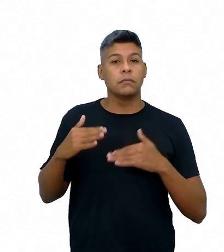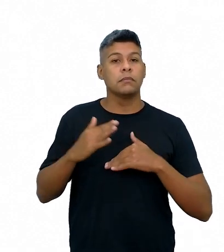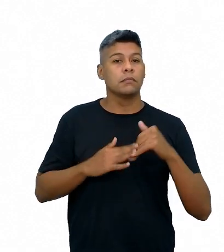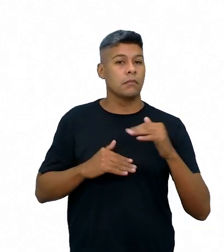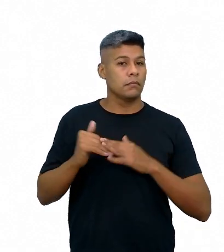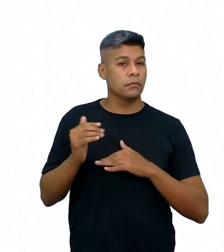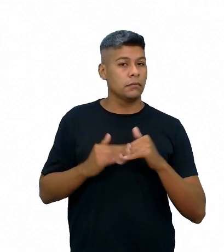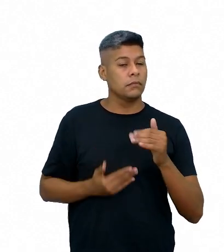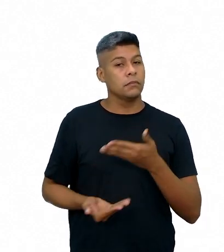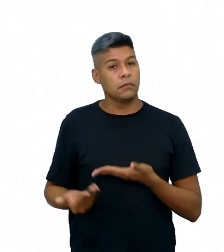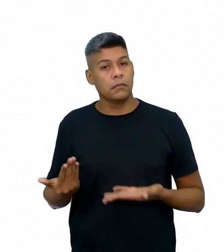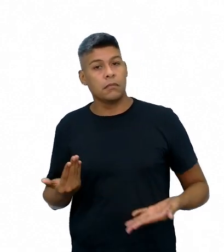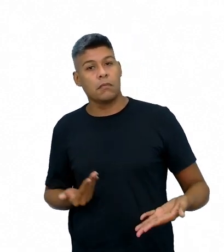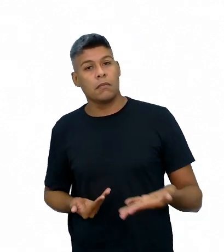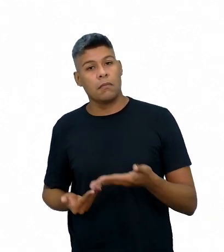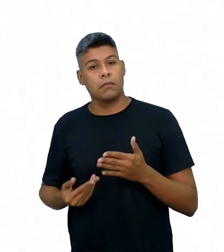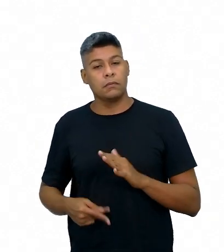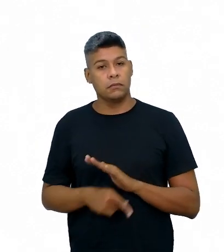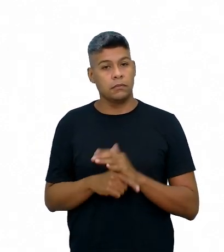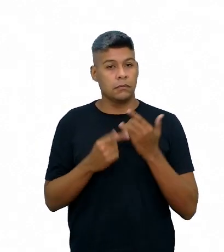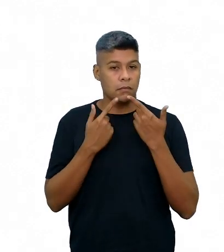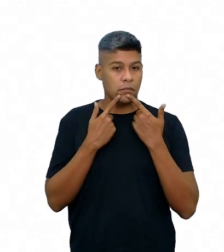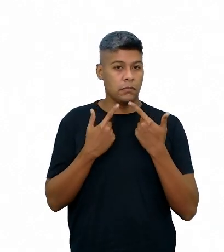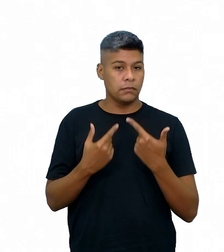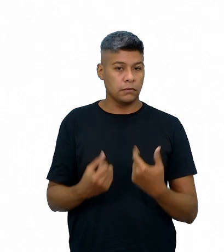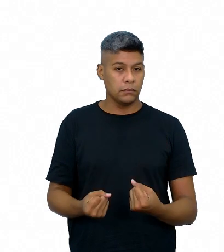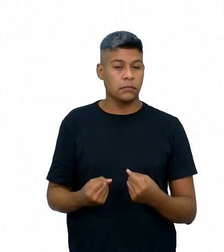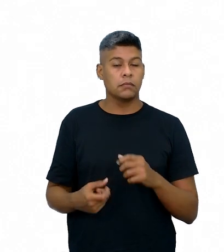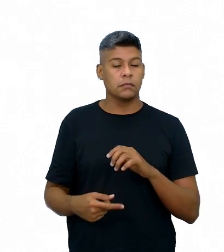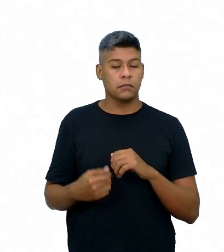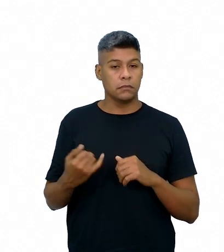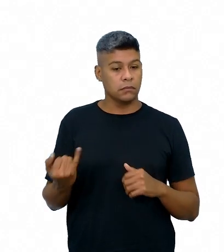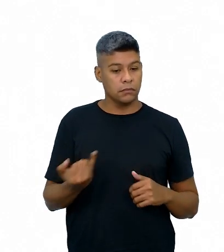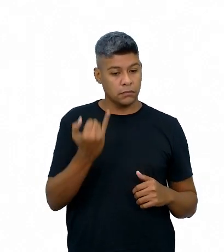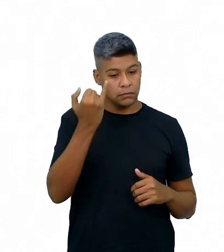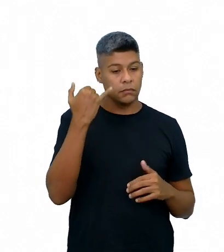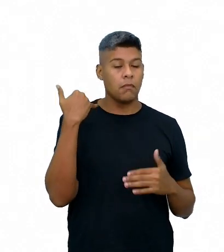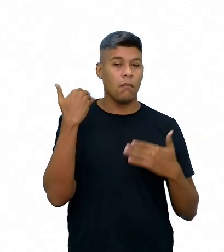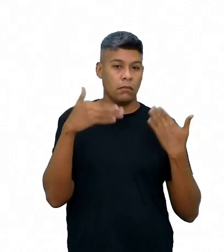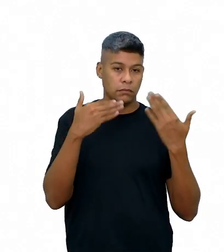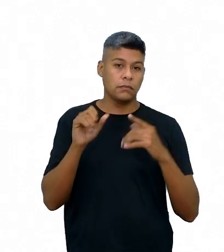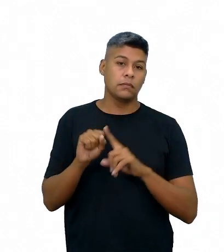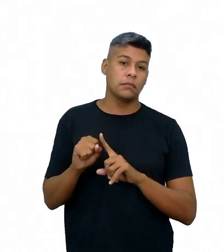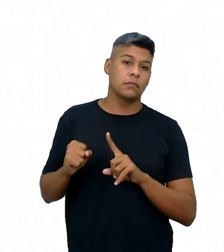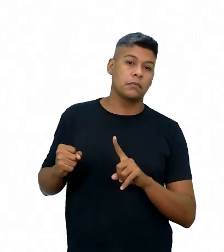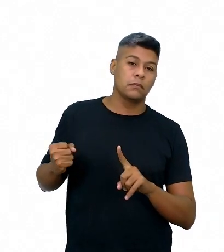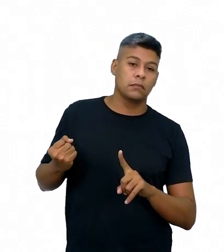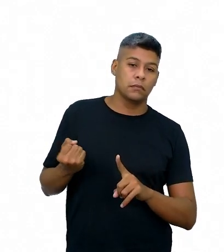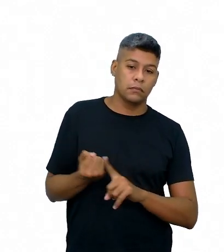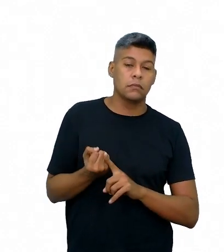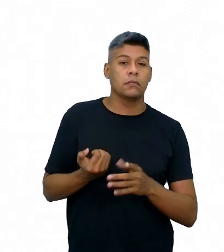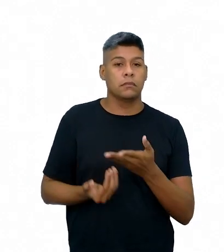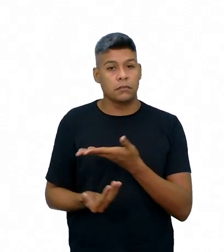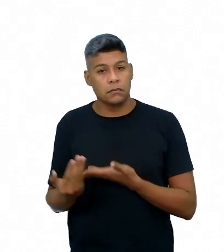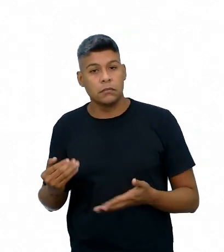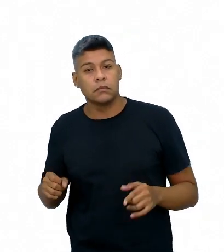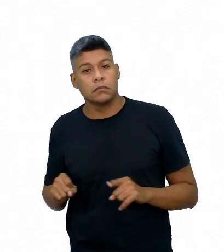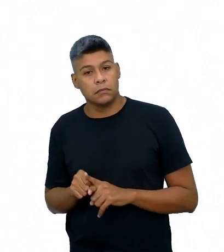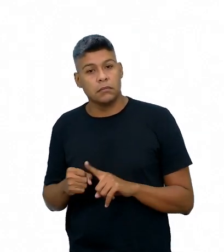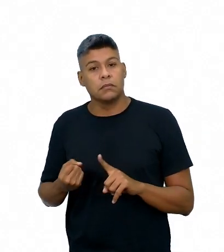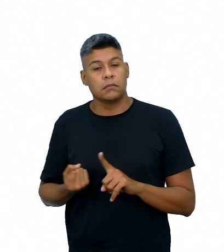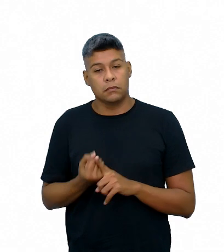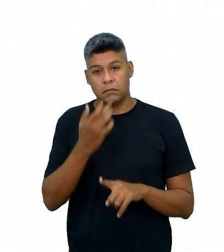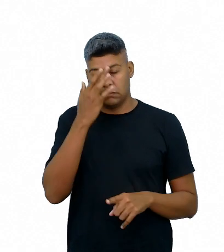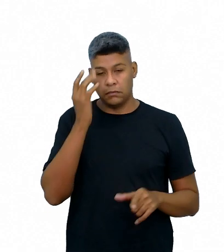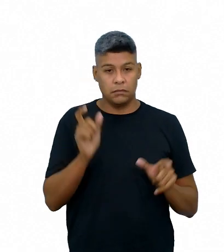habilidades relacionadas à linguagem é tão importante para o desenvolvimento social, para a interação social dos indivíduos